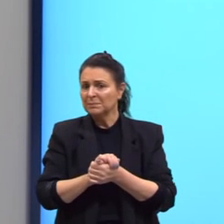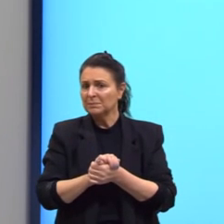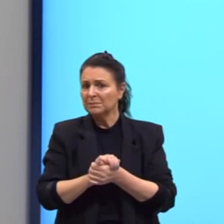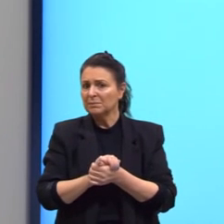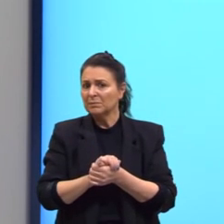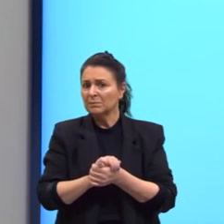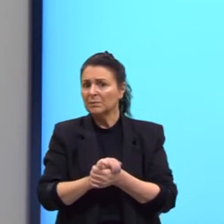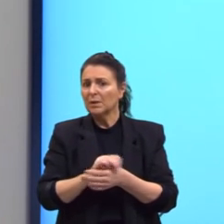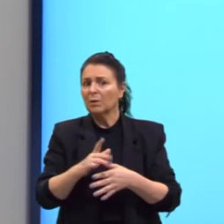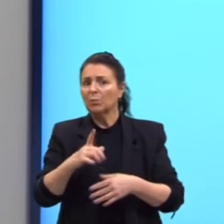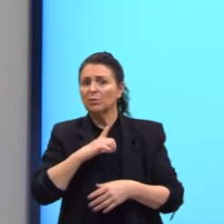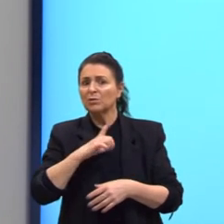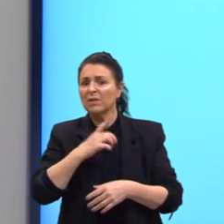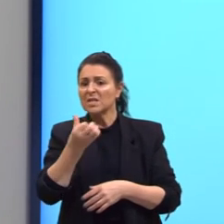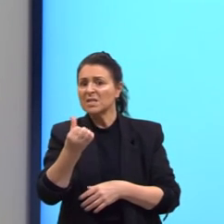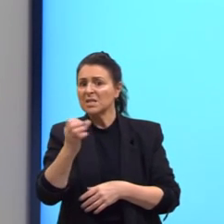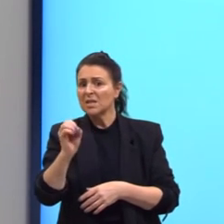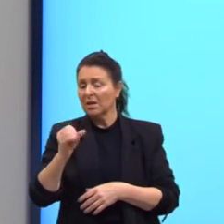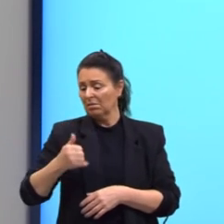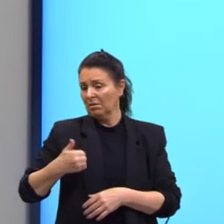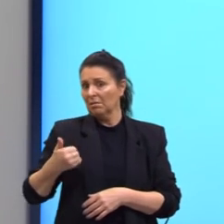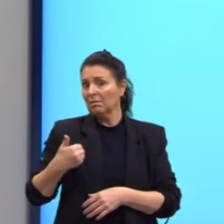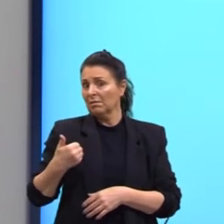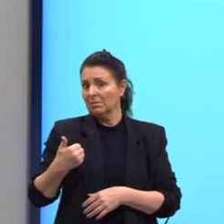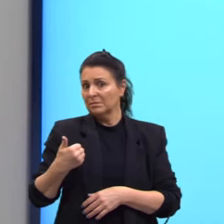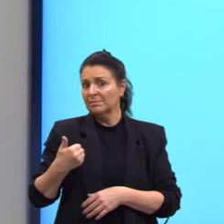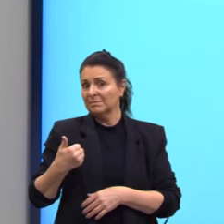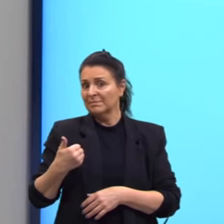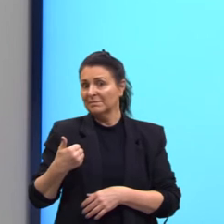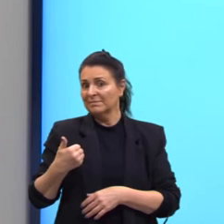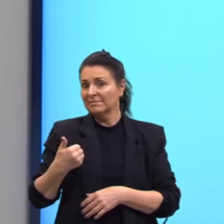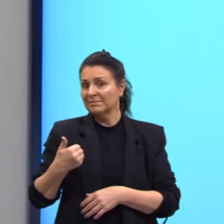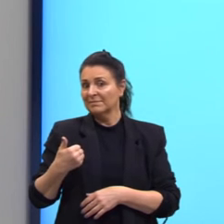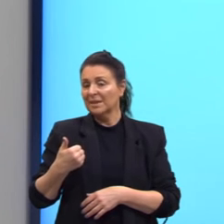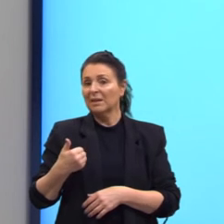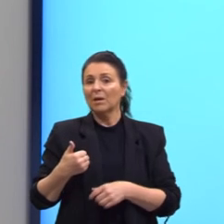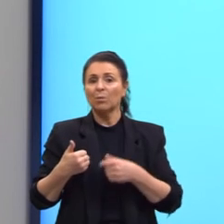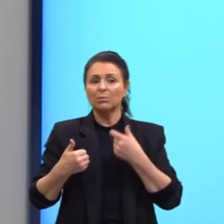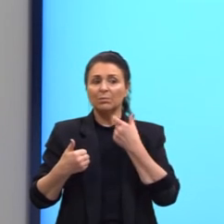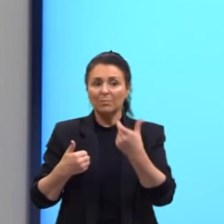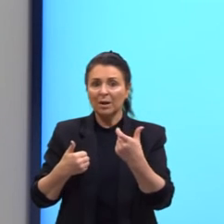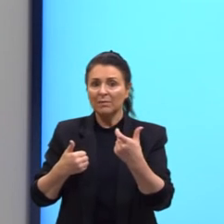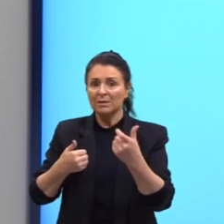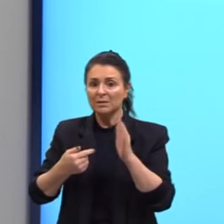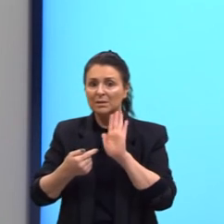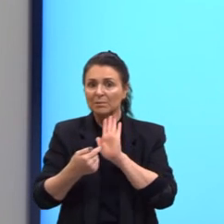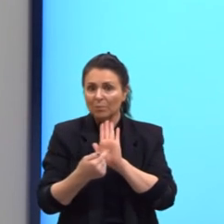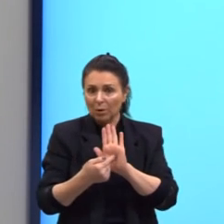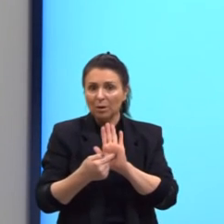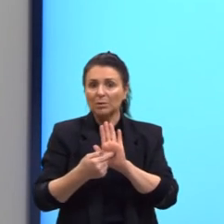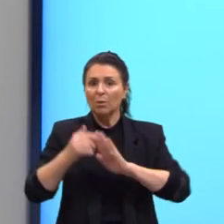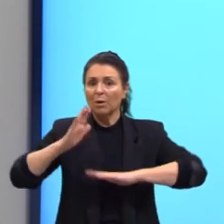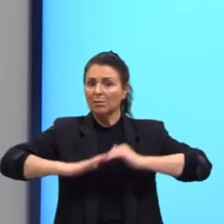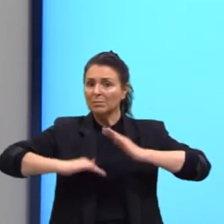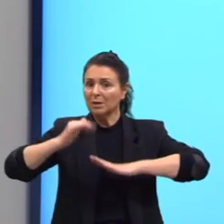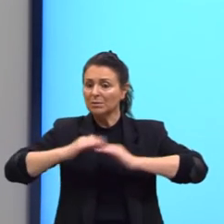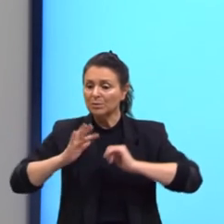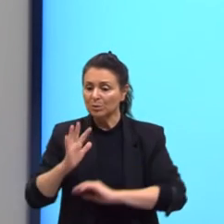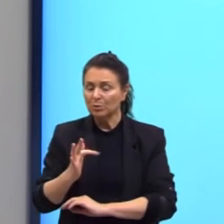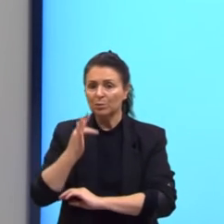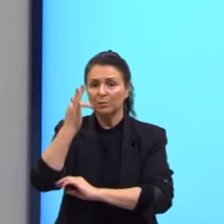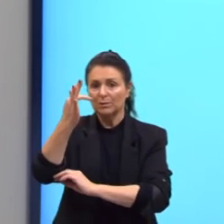sixty quando eu estiver com 60 anos então são expressões que vão indicar as ações futuras ok